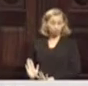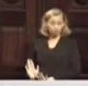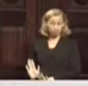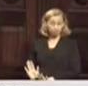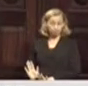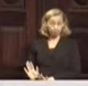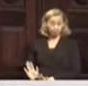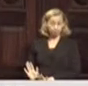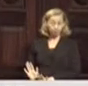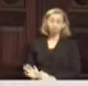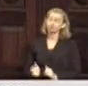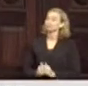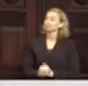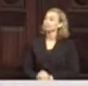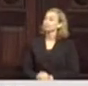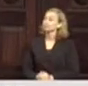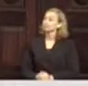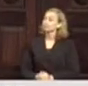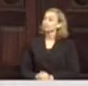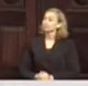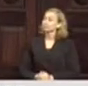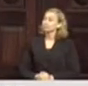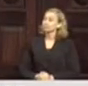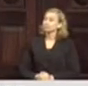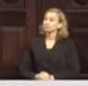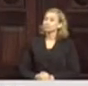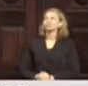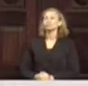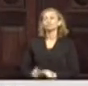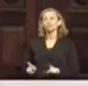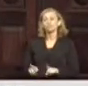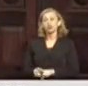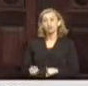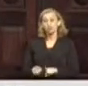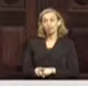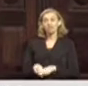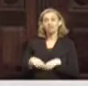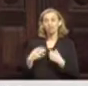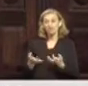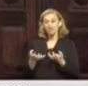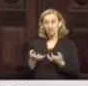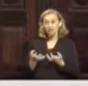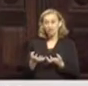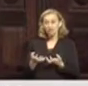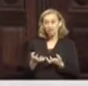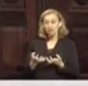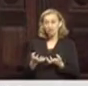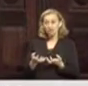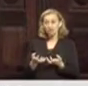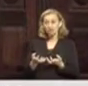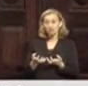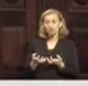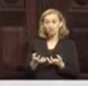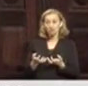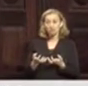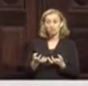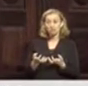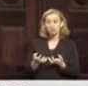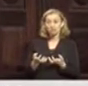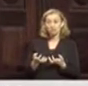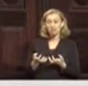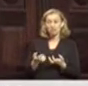entre partidos. E também não quero apoiá-lo em partido